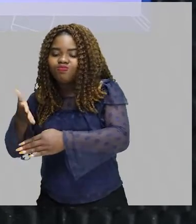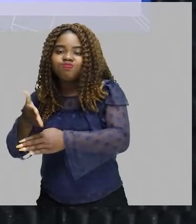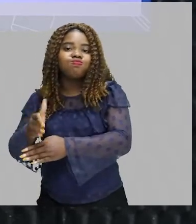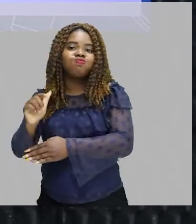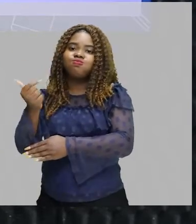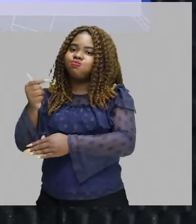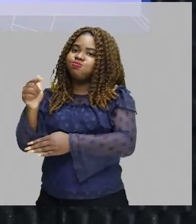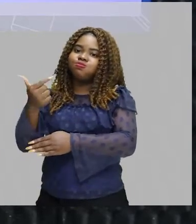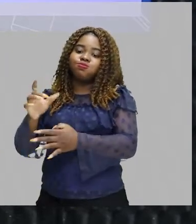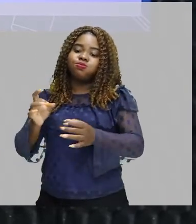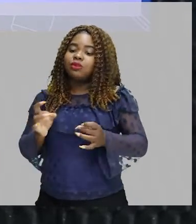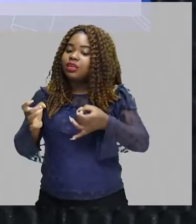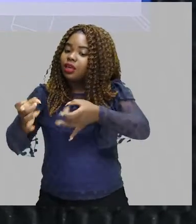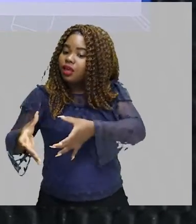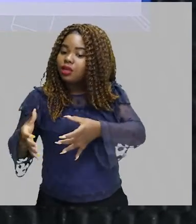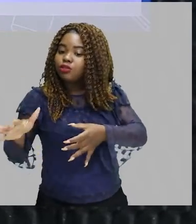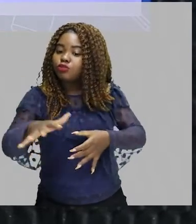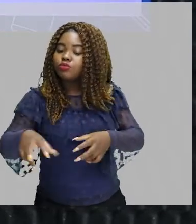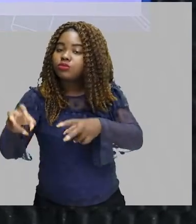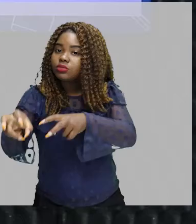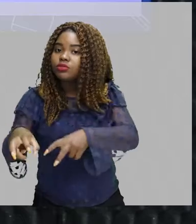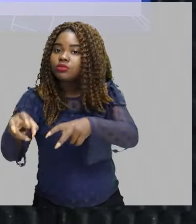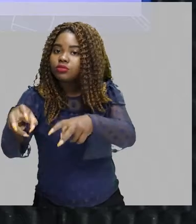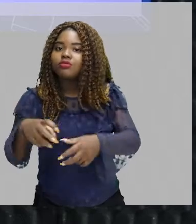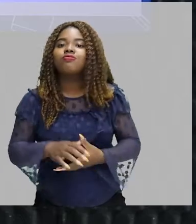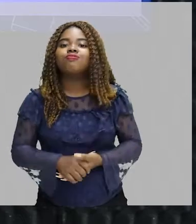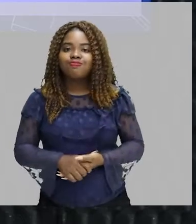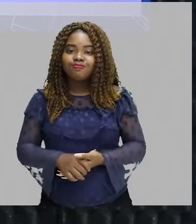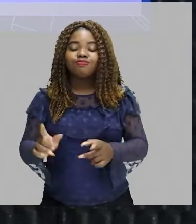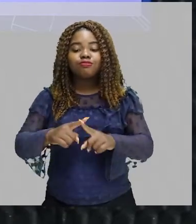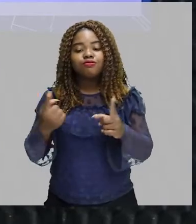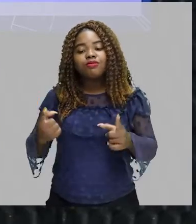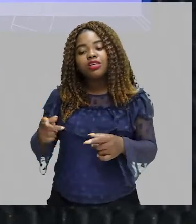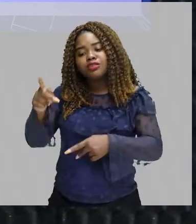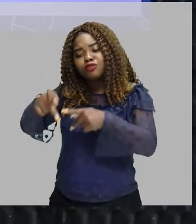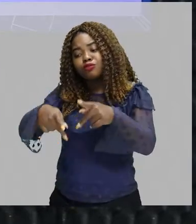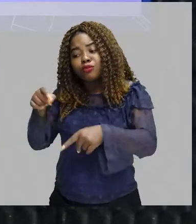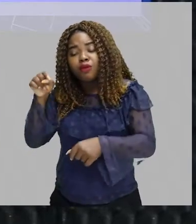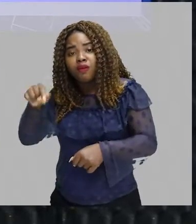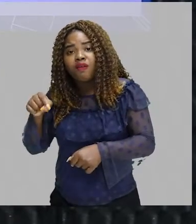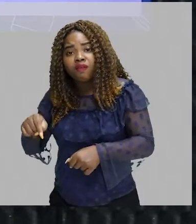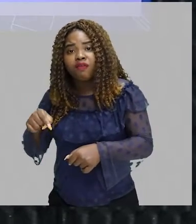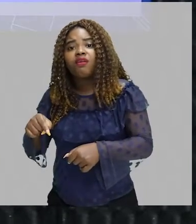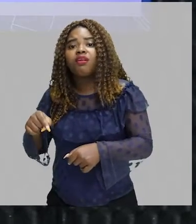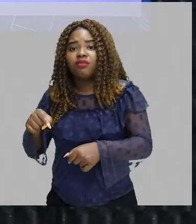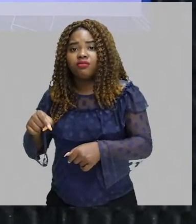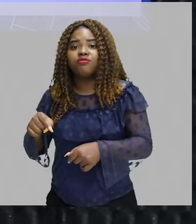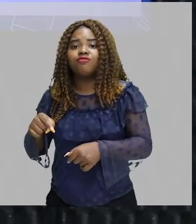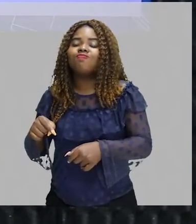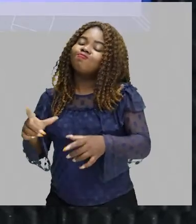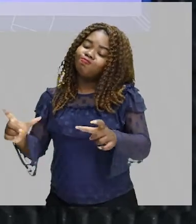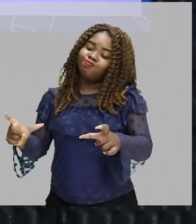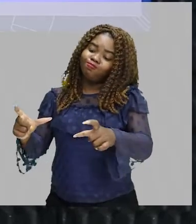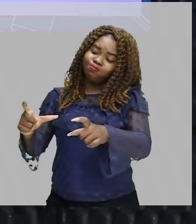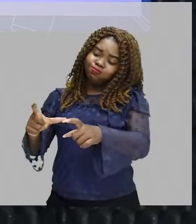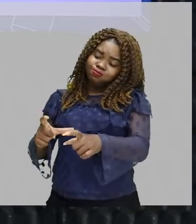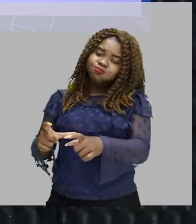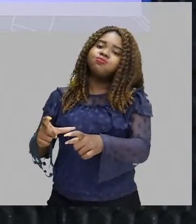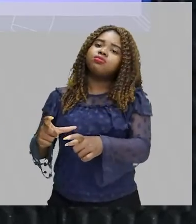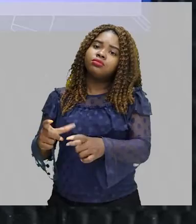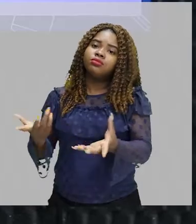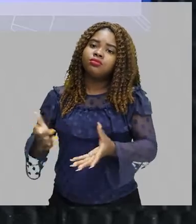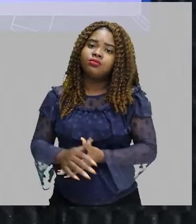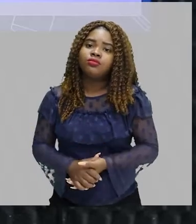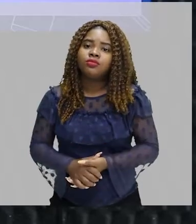maior em abrangência espacial, mas a sua população tende a diminuir, né? Isso é uma tendência mundial, tanto é que o mundo